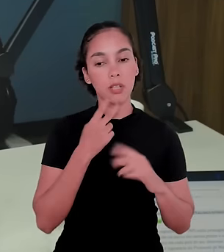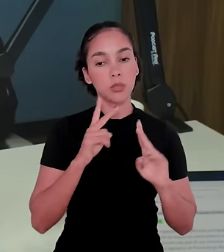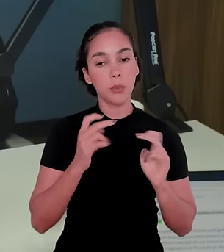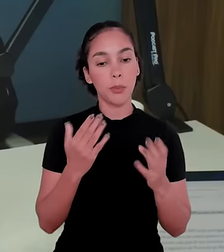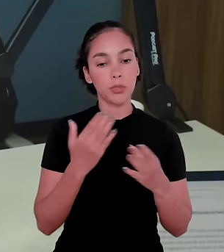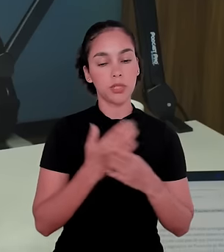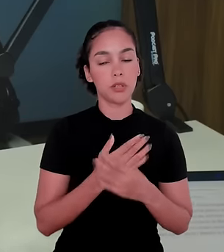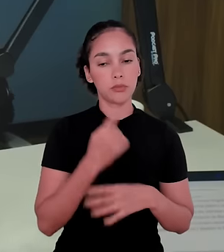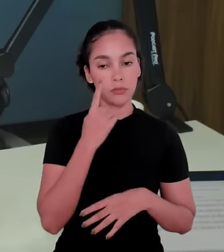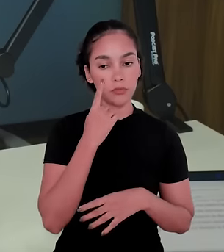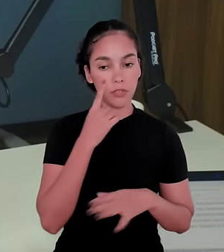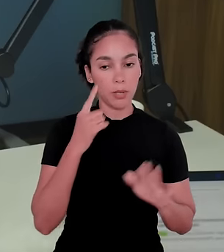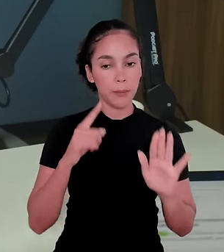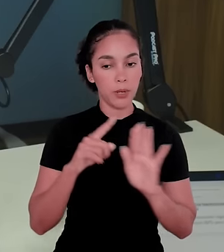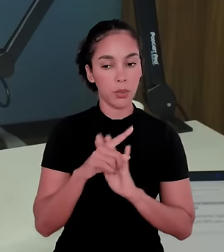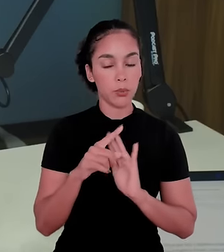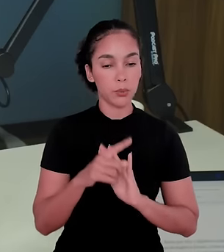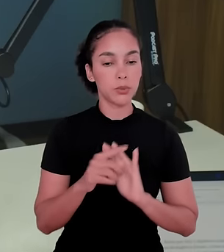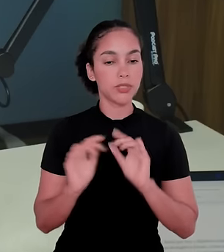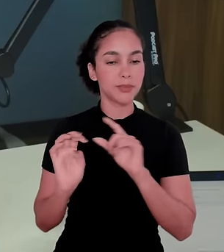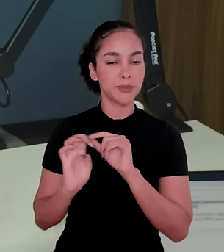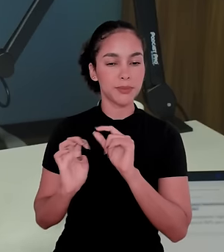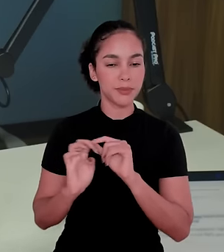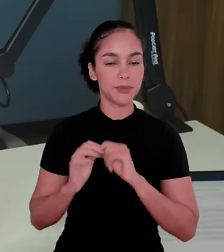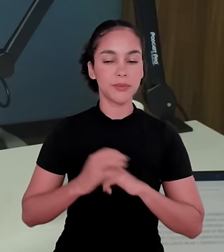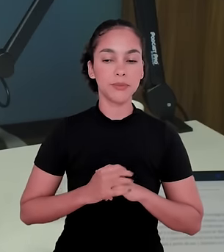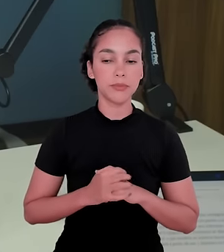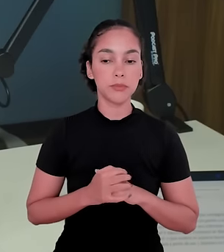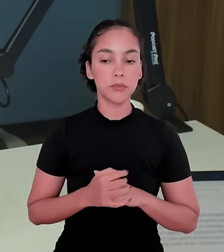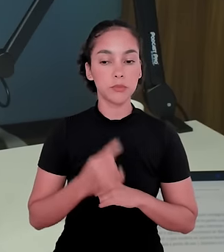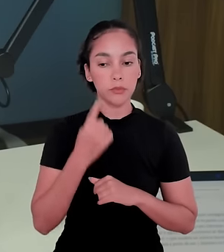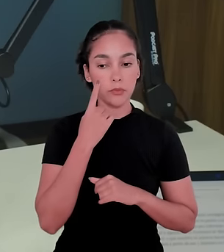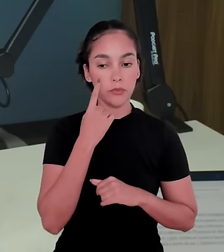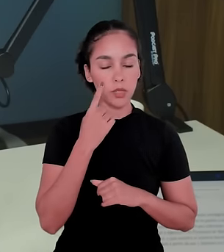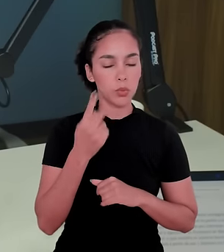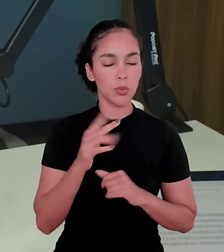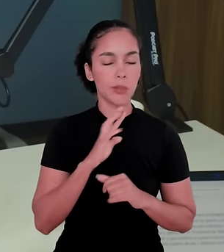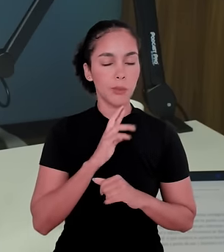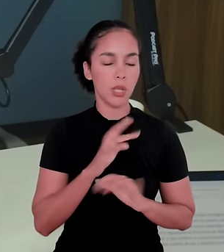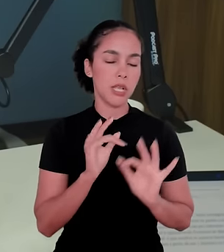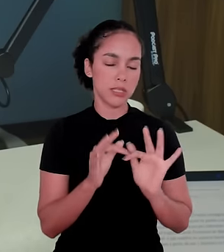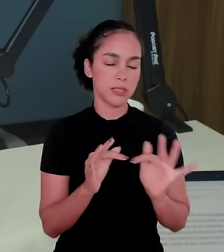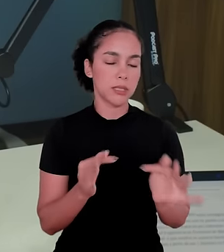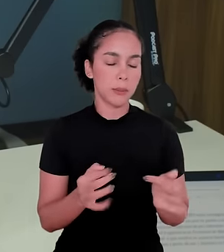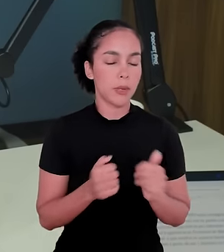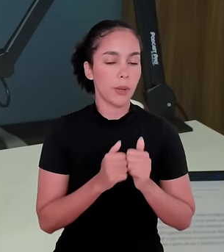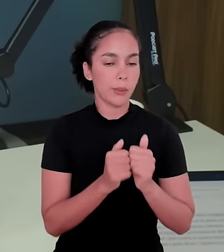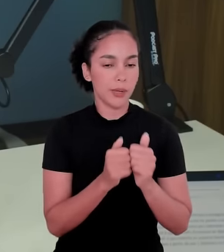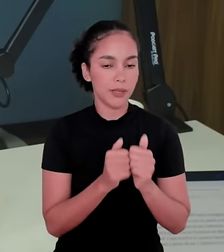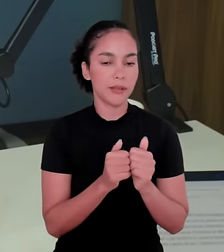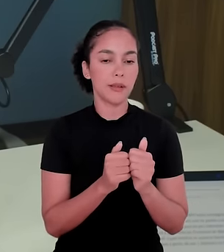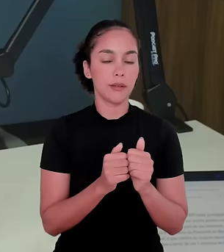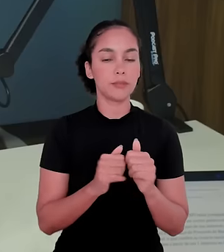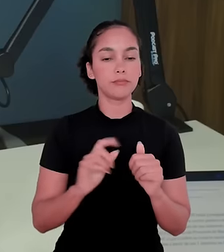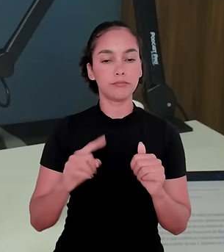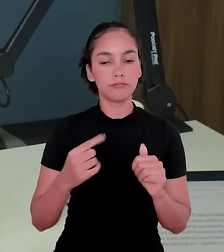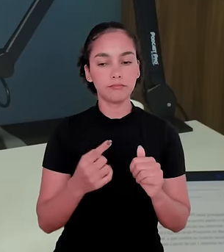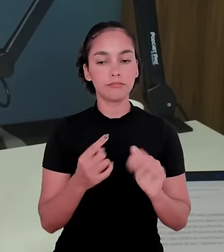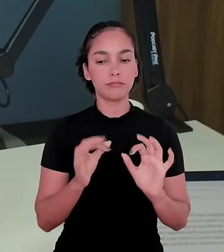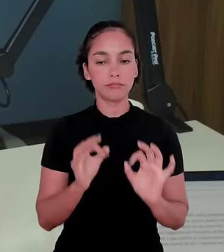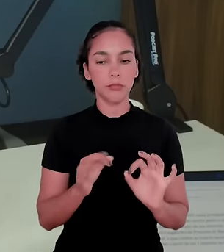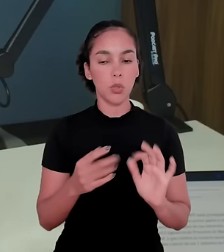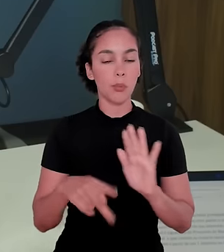perguntas que veem aqui dos nossos empreendedores eh Eu verifiquei pela sua resposta que é simples acompanhar depois distribuído no